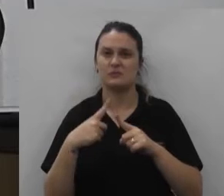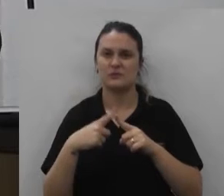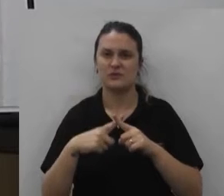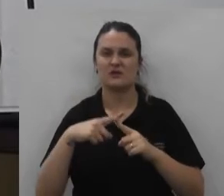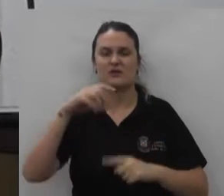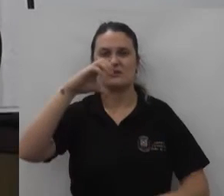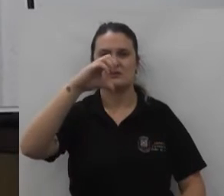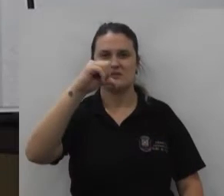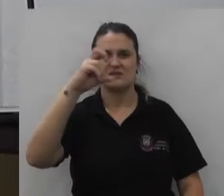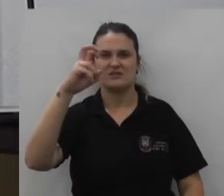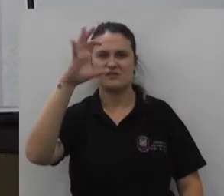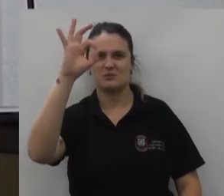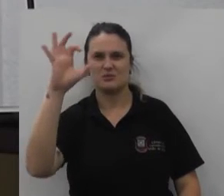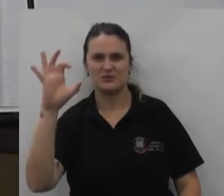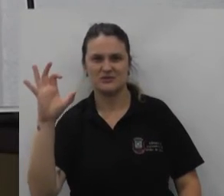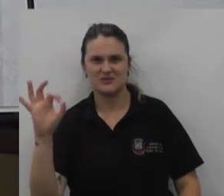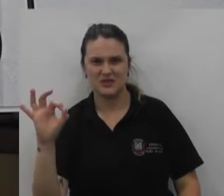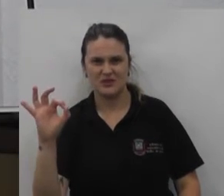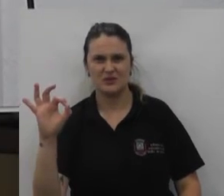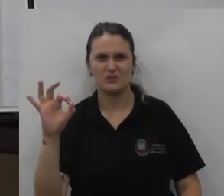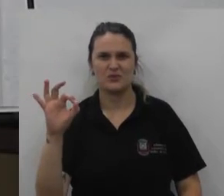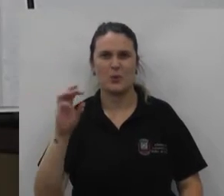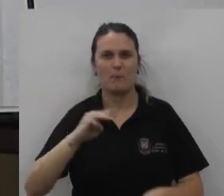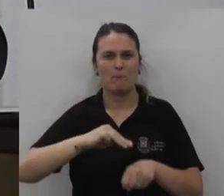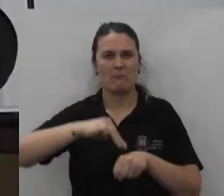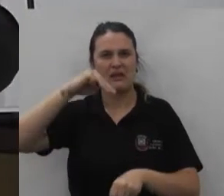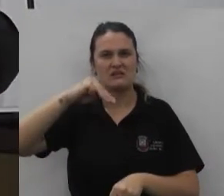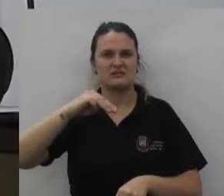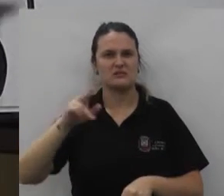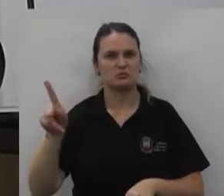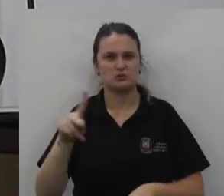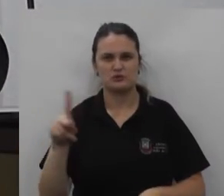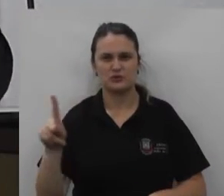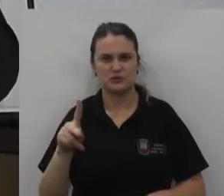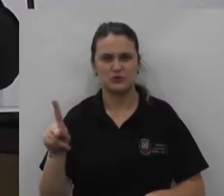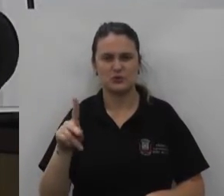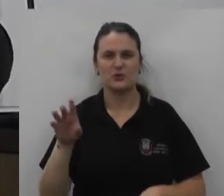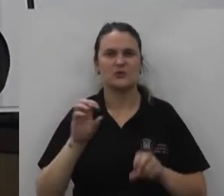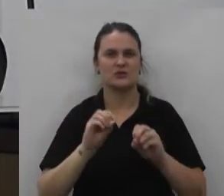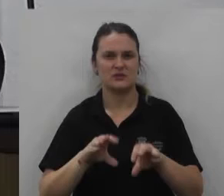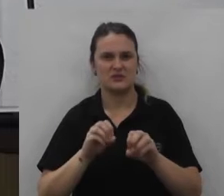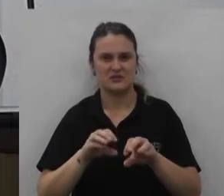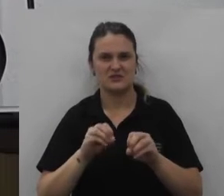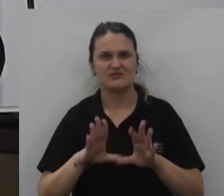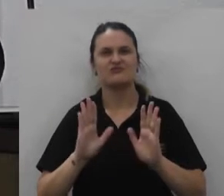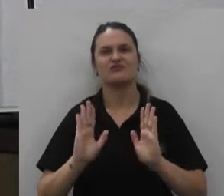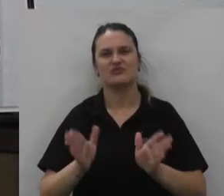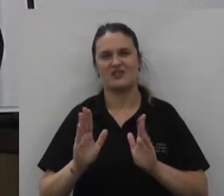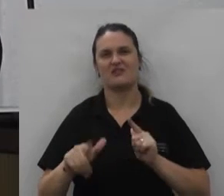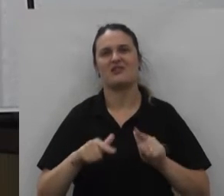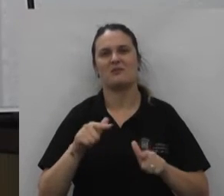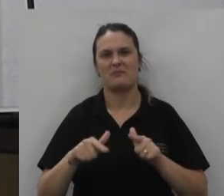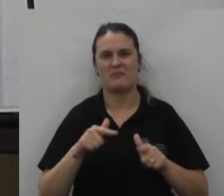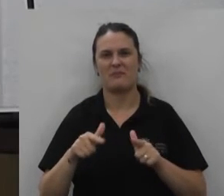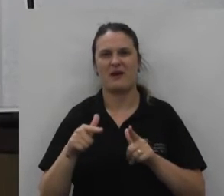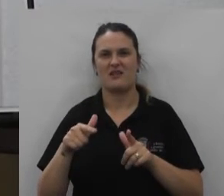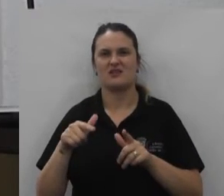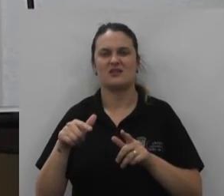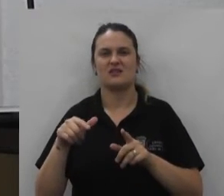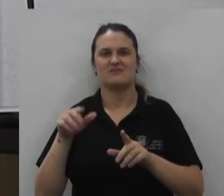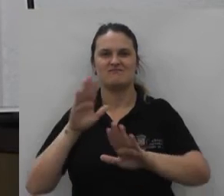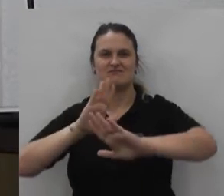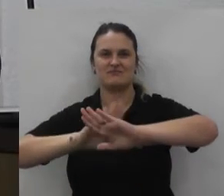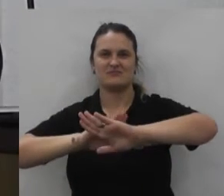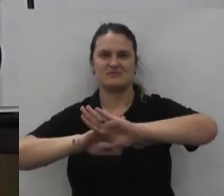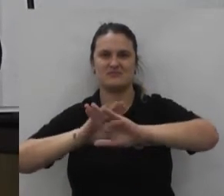Porque 95% dos mestres, dos professores, dos educadores, já trabalham com linha